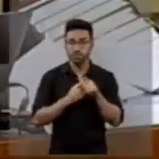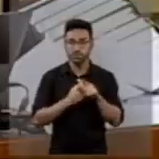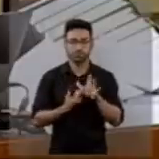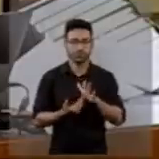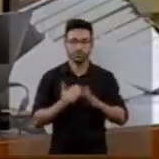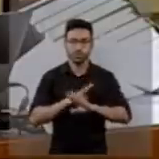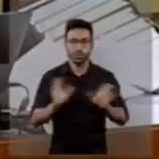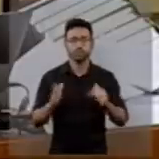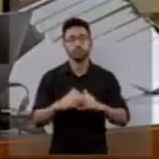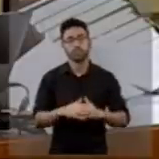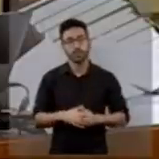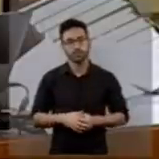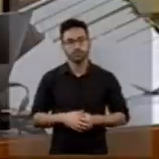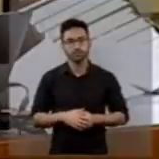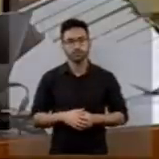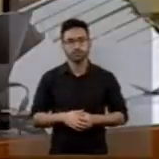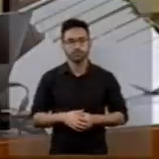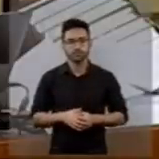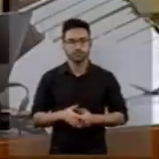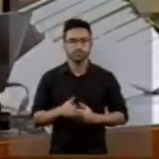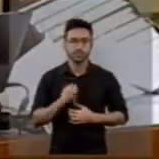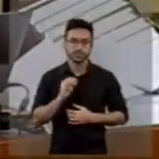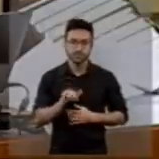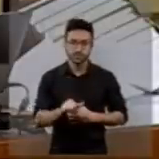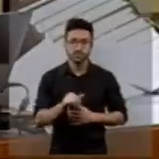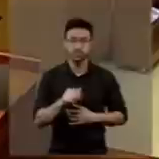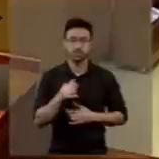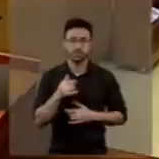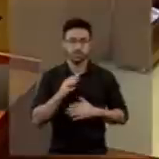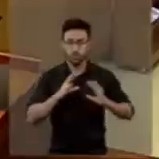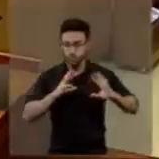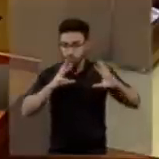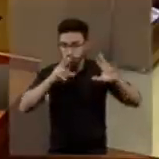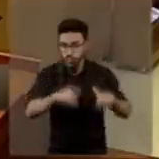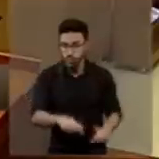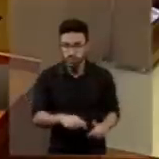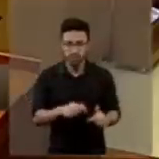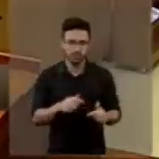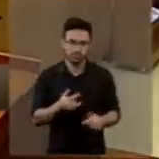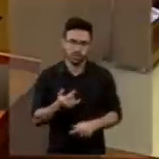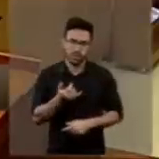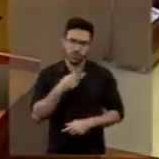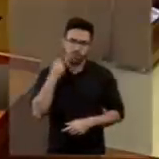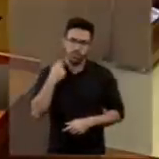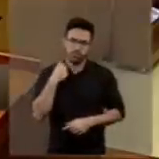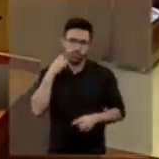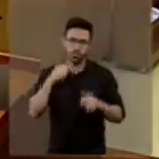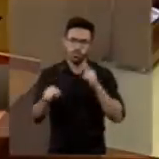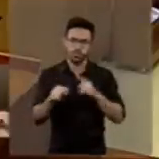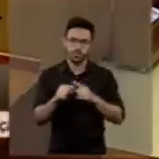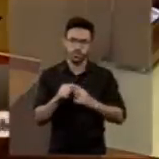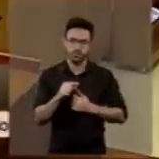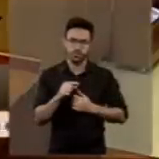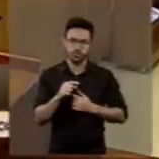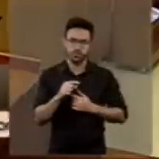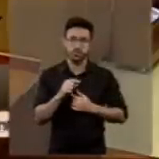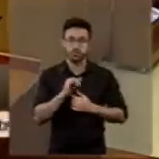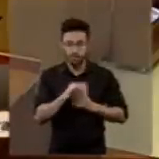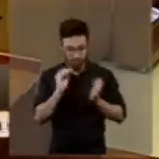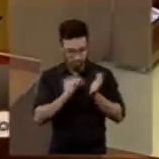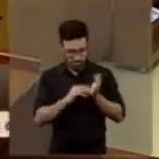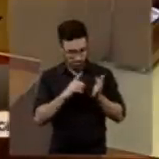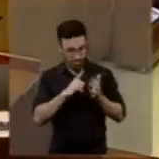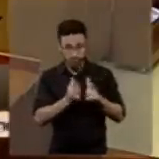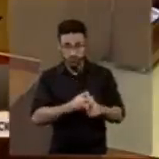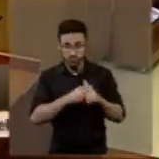entendimento. Eu julgaria improcedente se não houvesse essa previsão sem efeito suspensivo, como há.